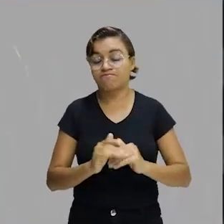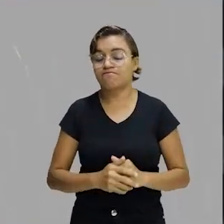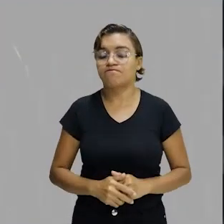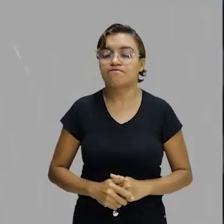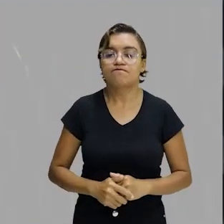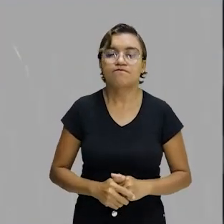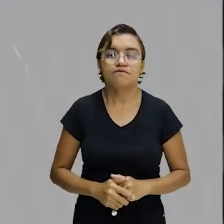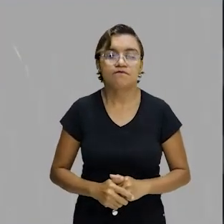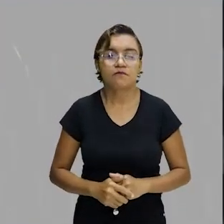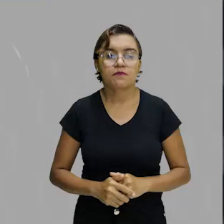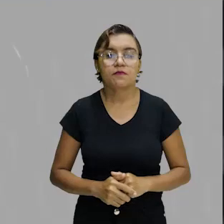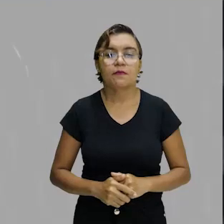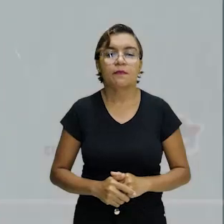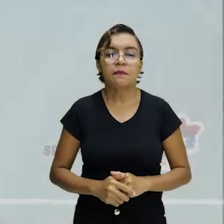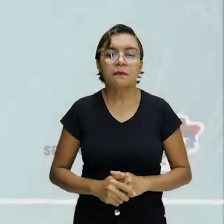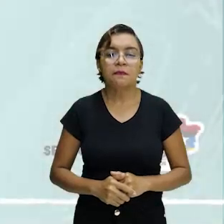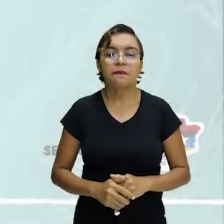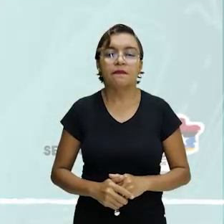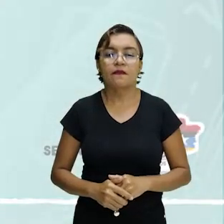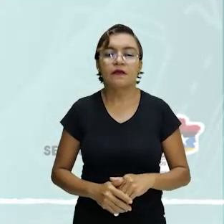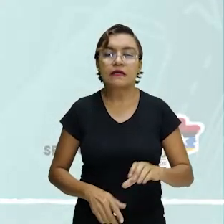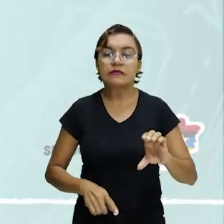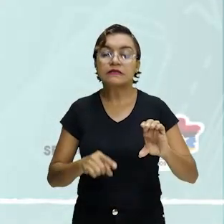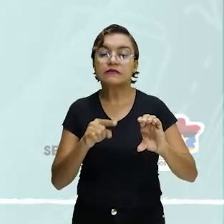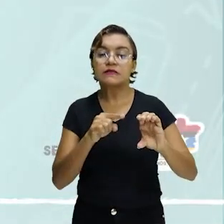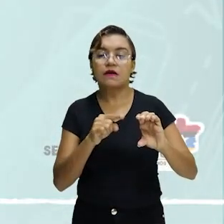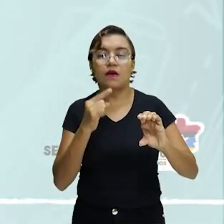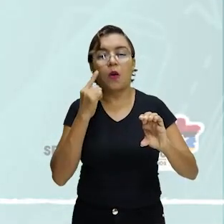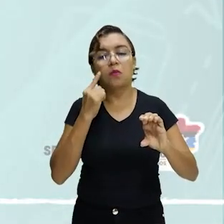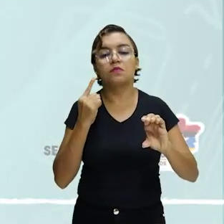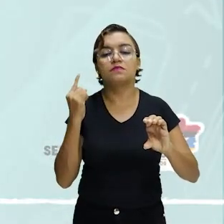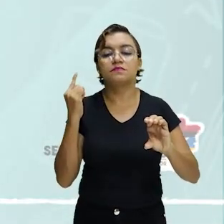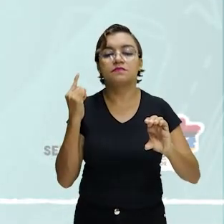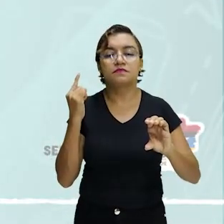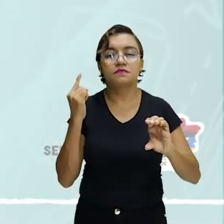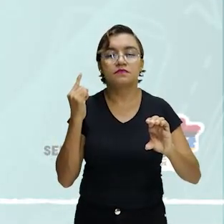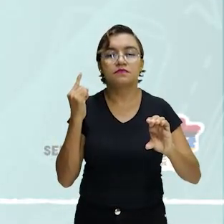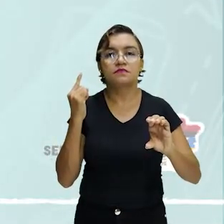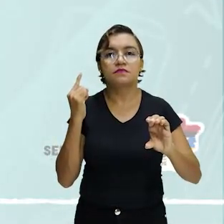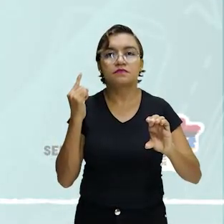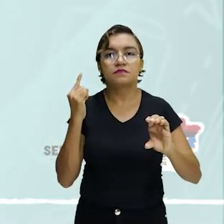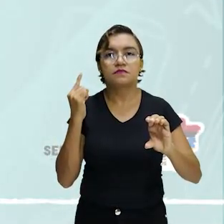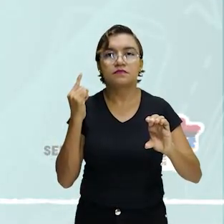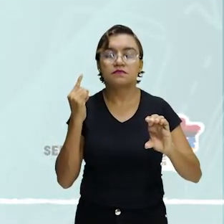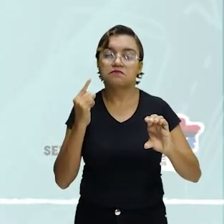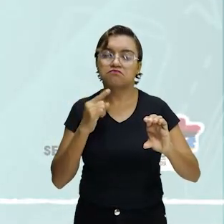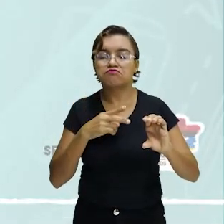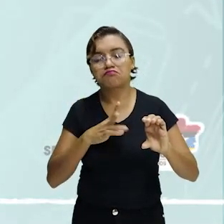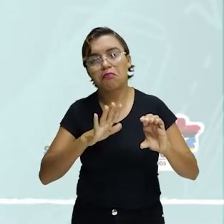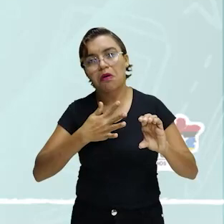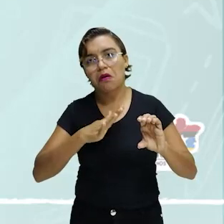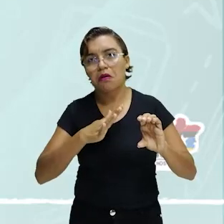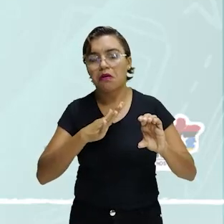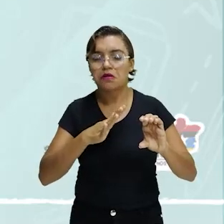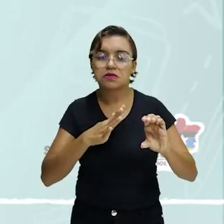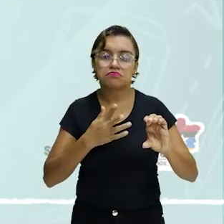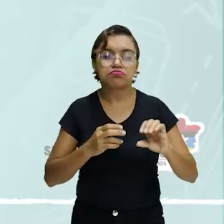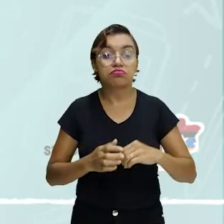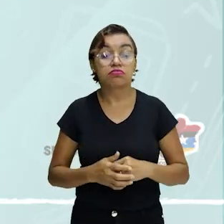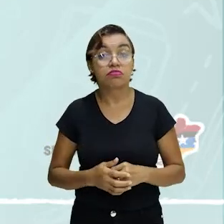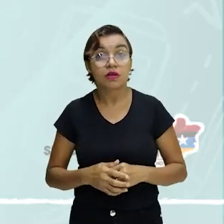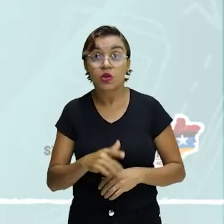assim. O termo médio nunca deve aparecer na conclusão. Aparentemente, eu não